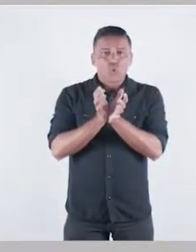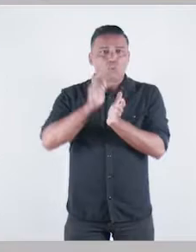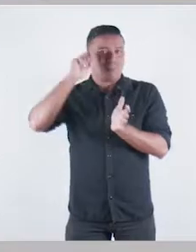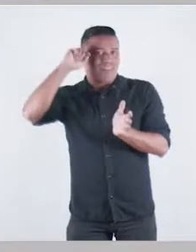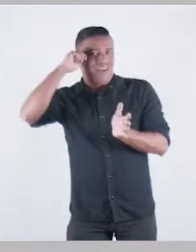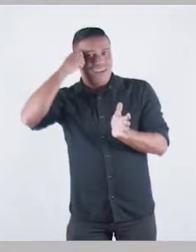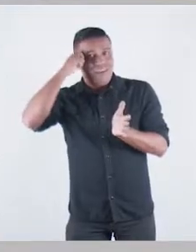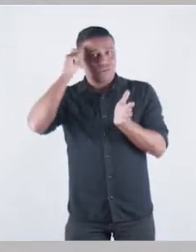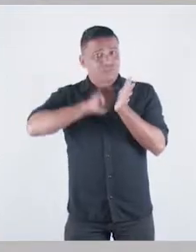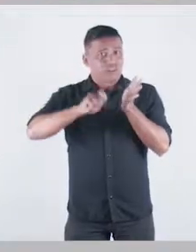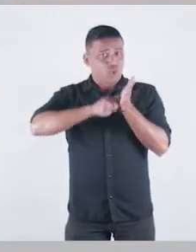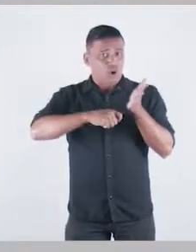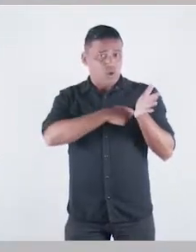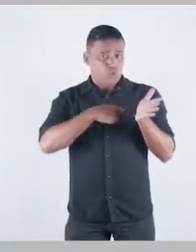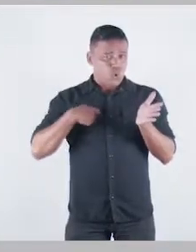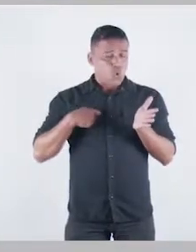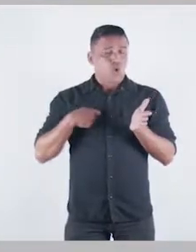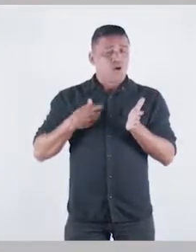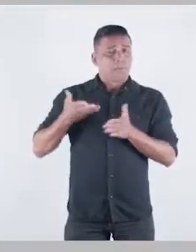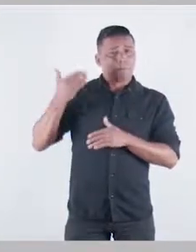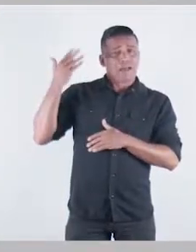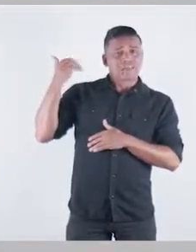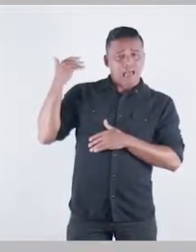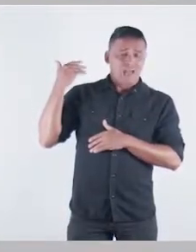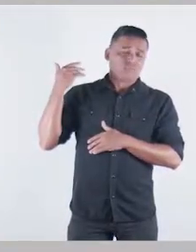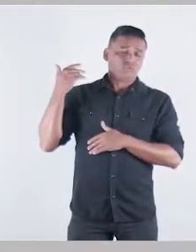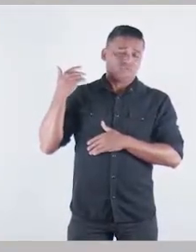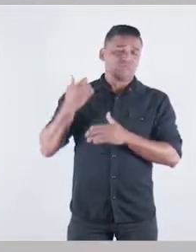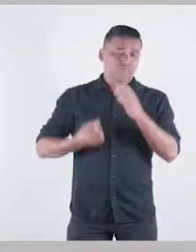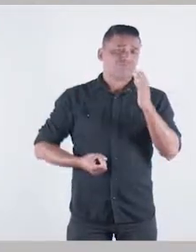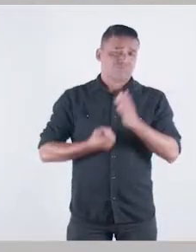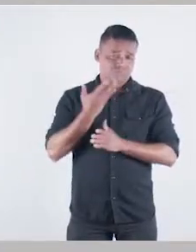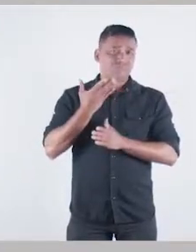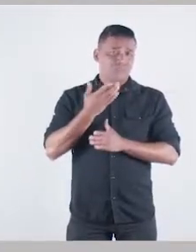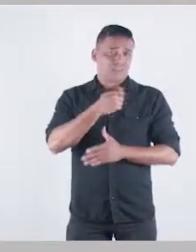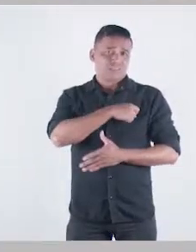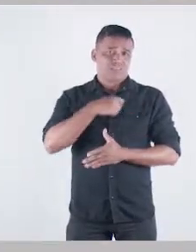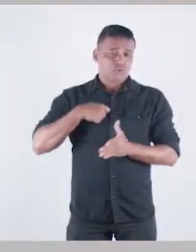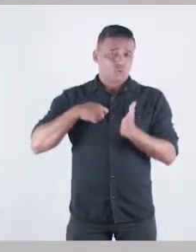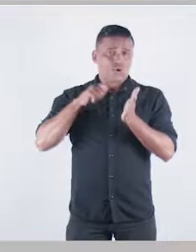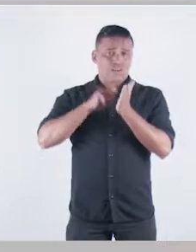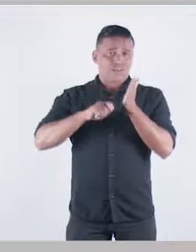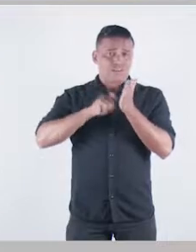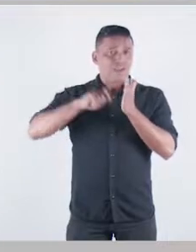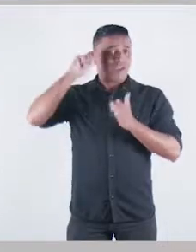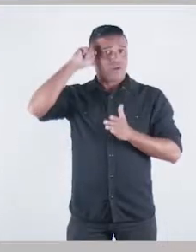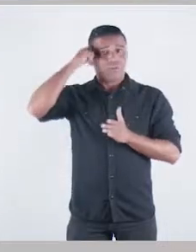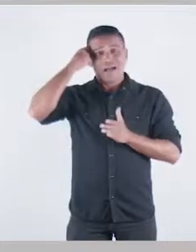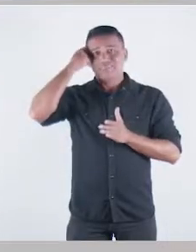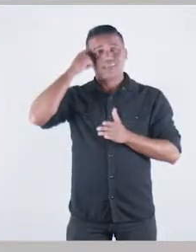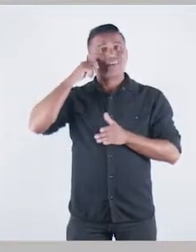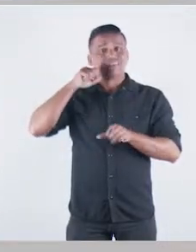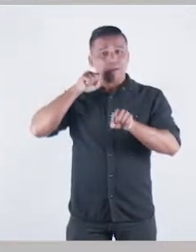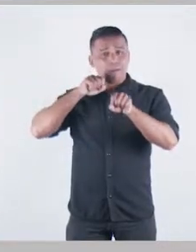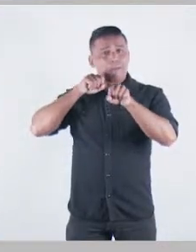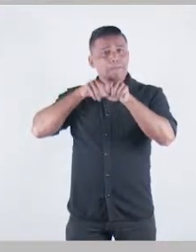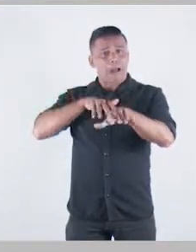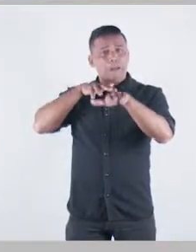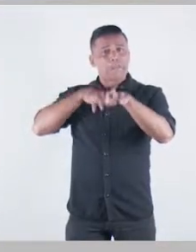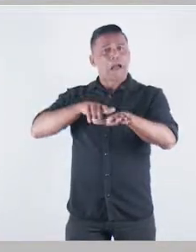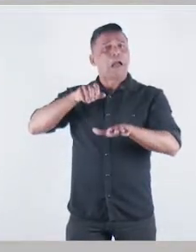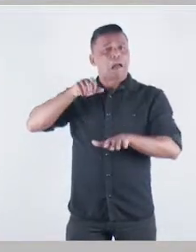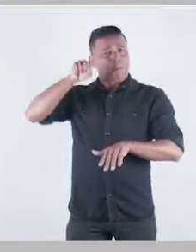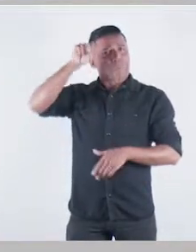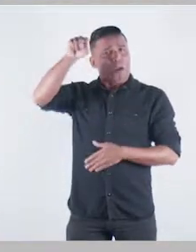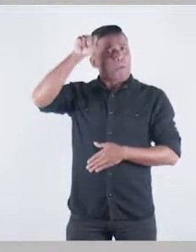disse no início, né, existiam escritores negros, mas eles não se colocavam como um movimento, como uma ação